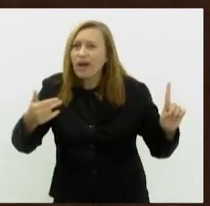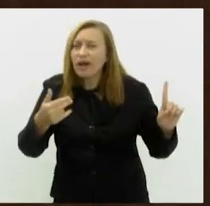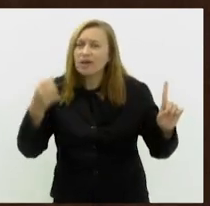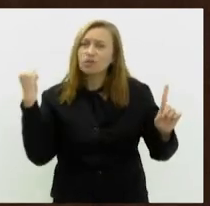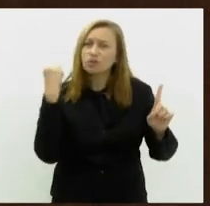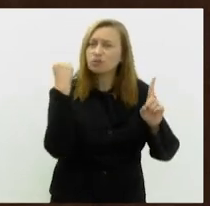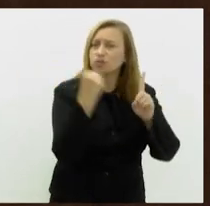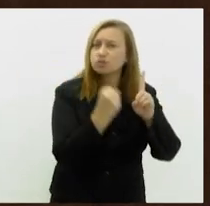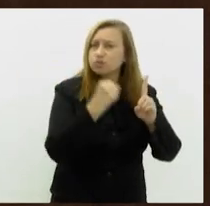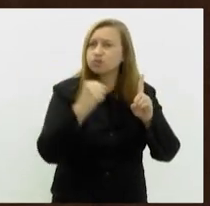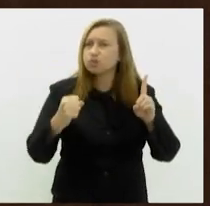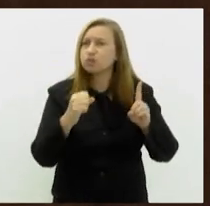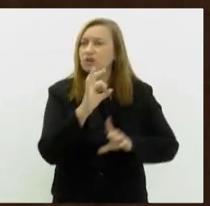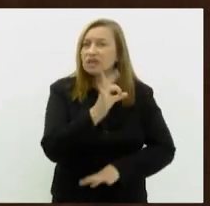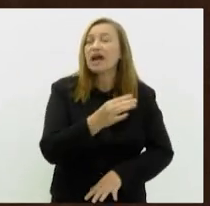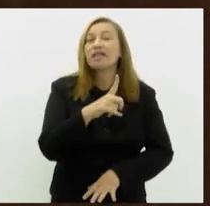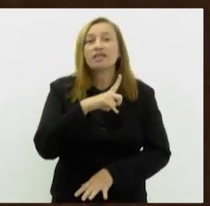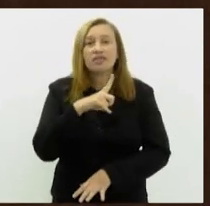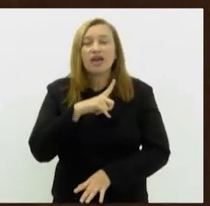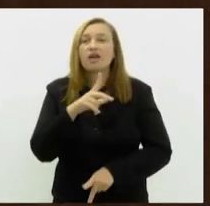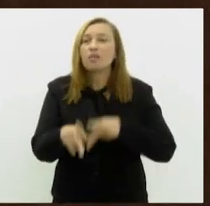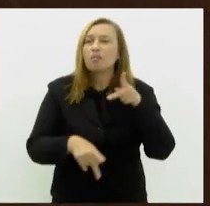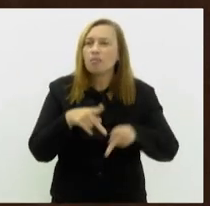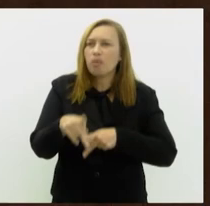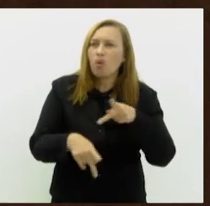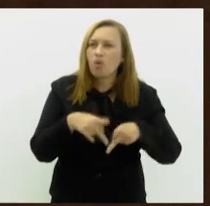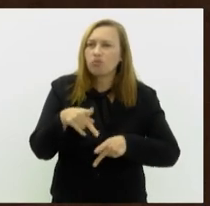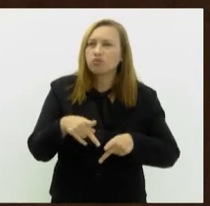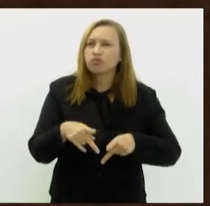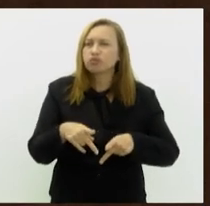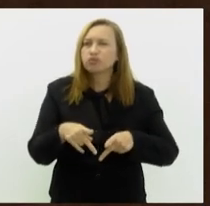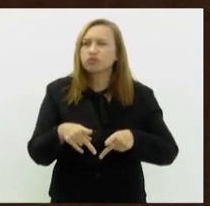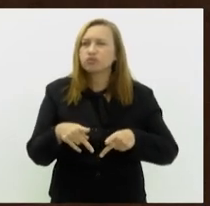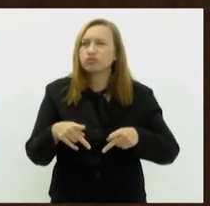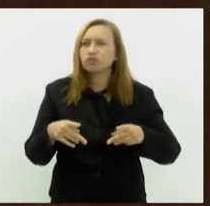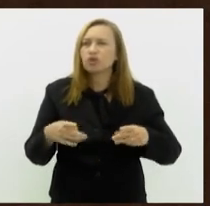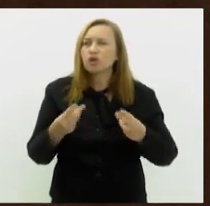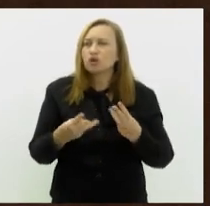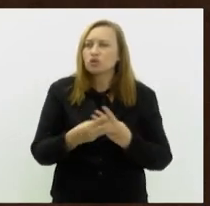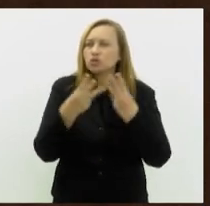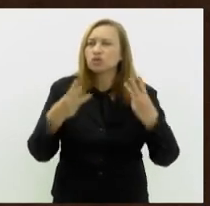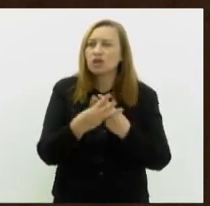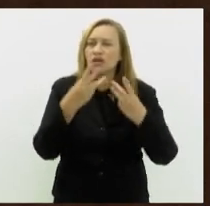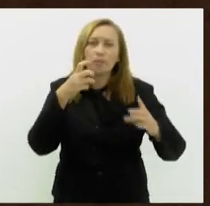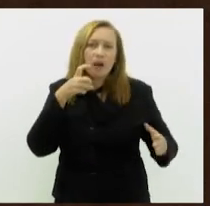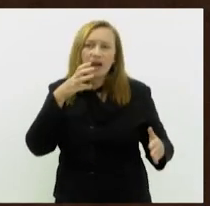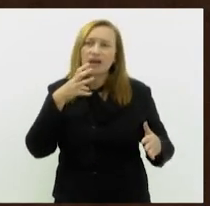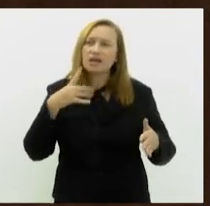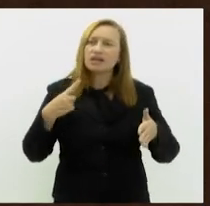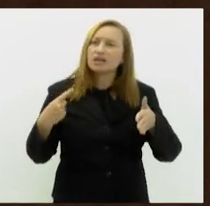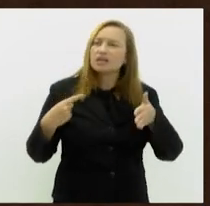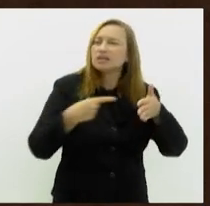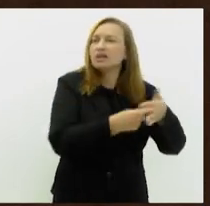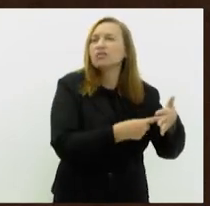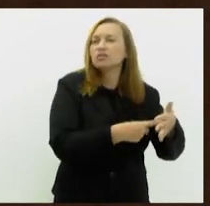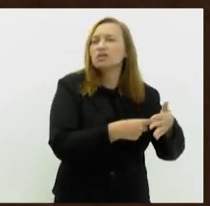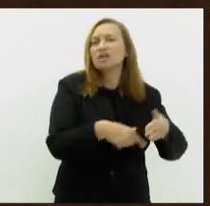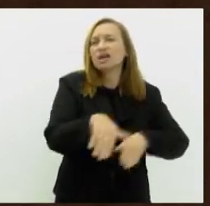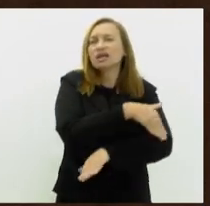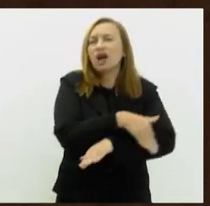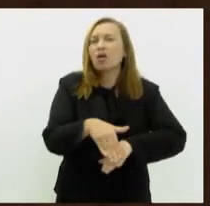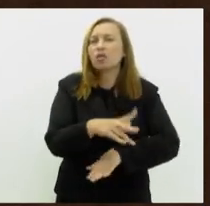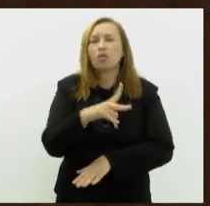Tem povo judeu que está indo para a rua para denunciar o seu próprio governo.